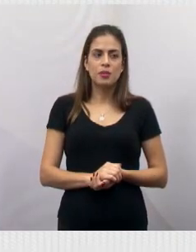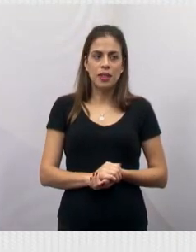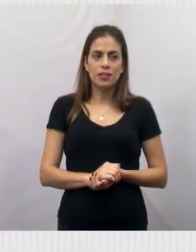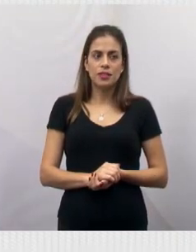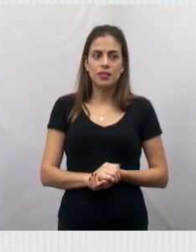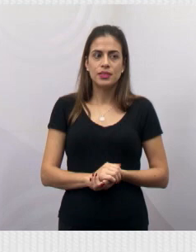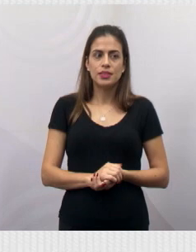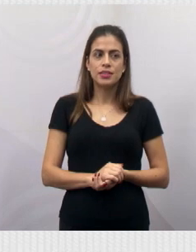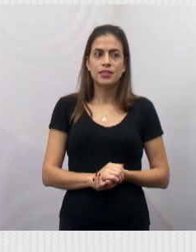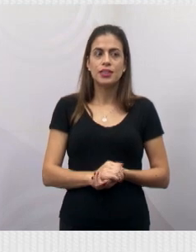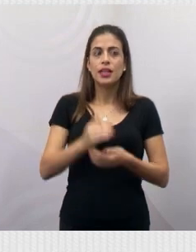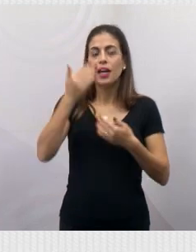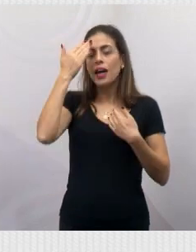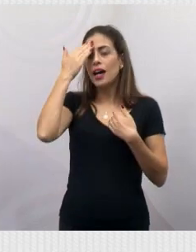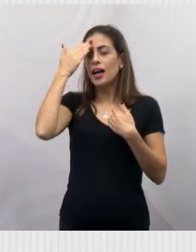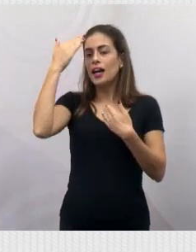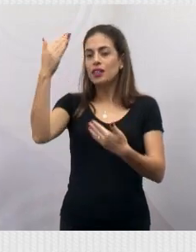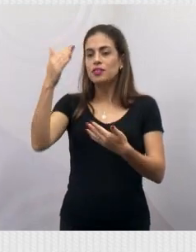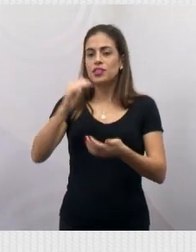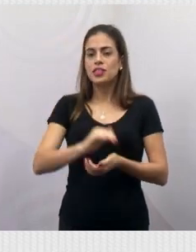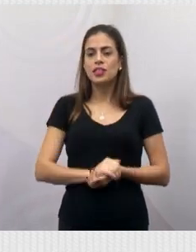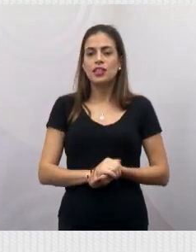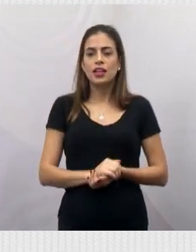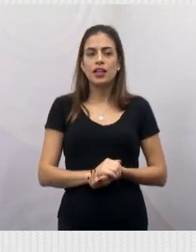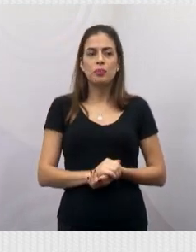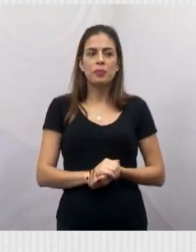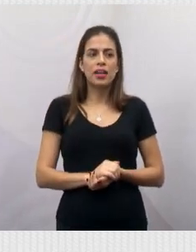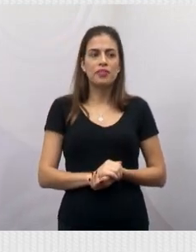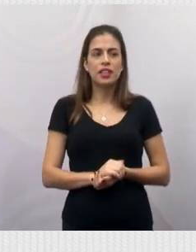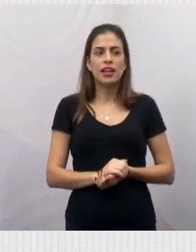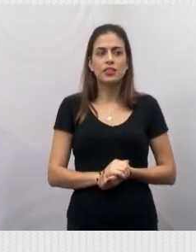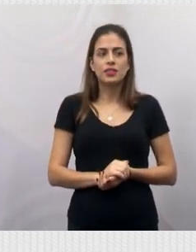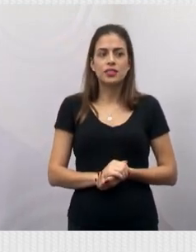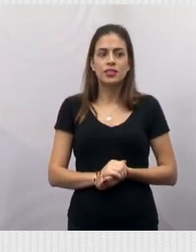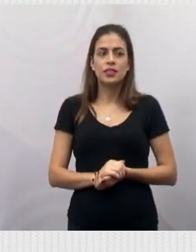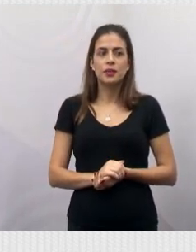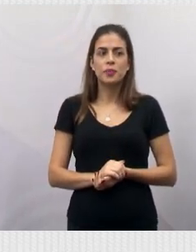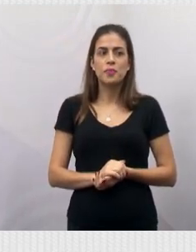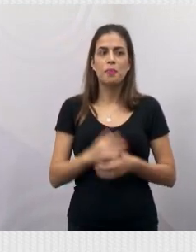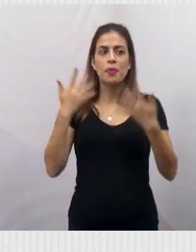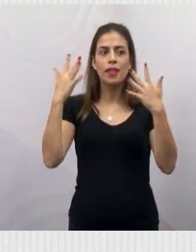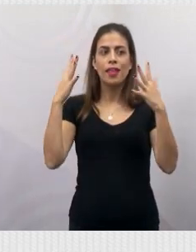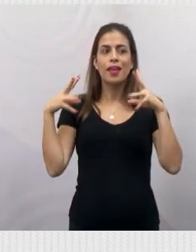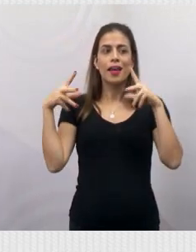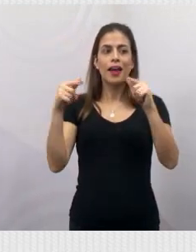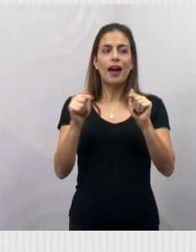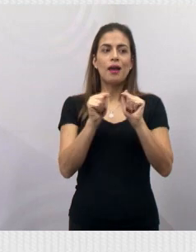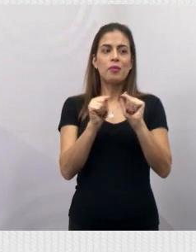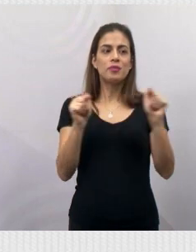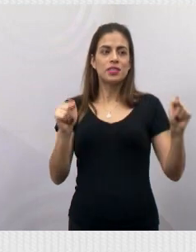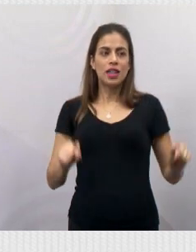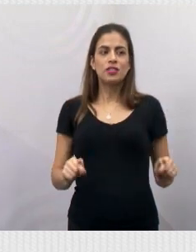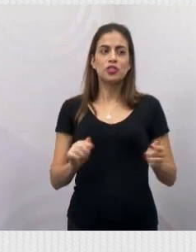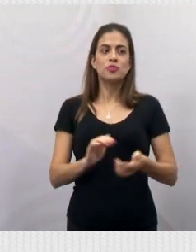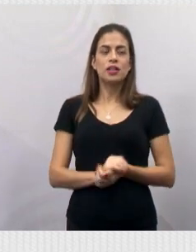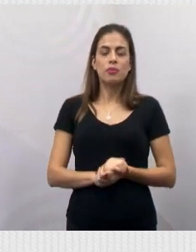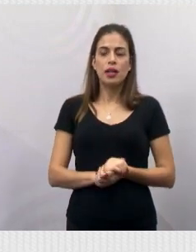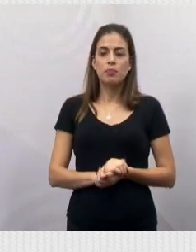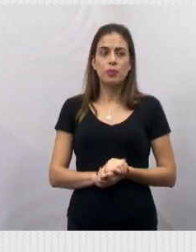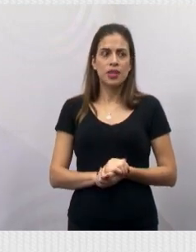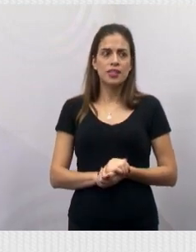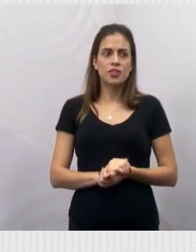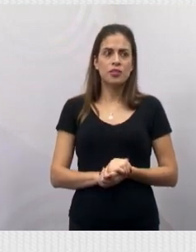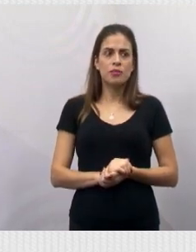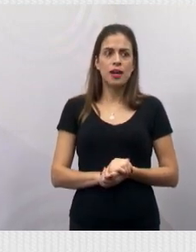Então a gente quer agradecer e parabenizar todos os servidores, tanto do setor público como